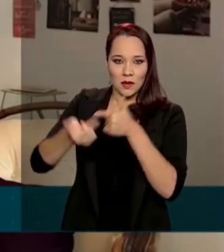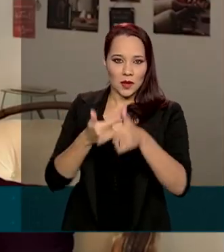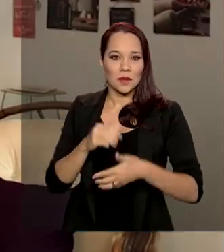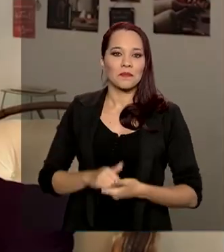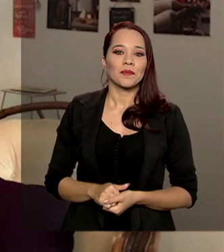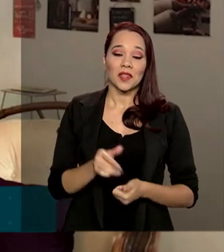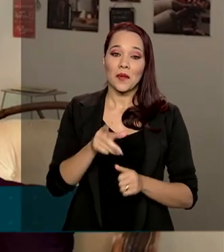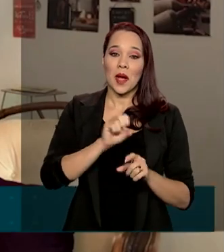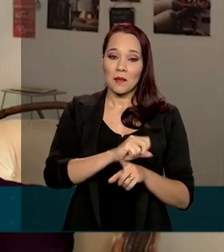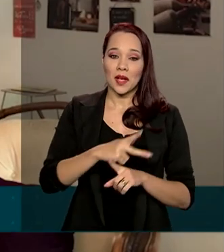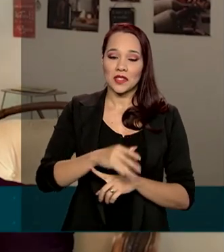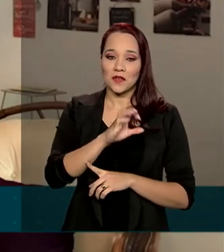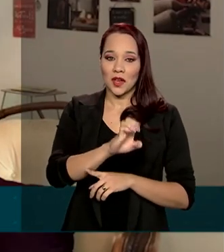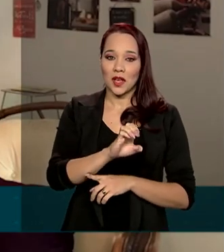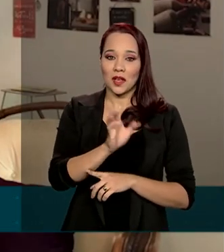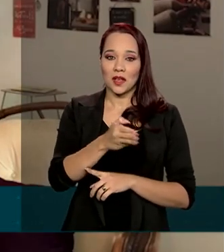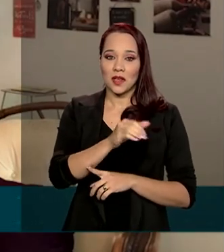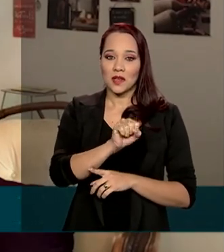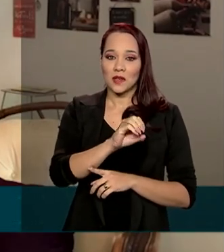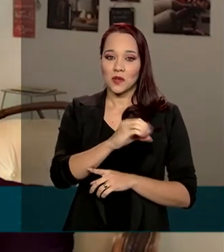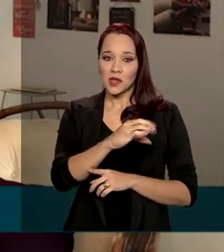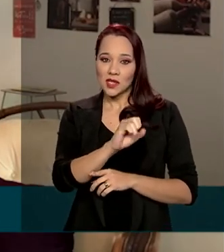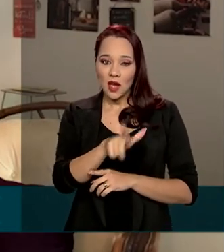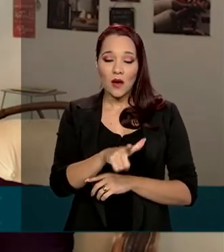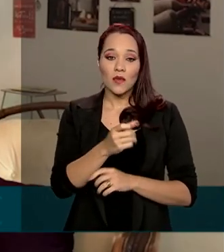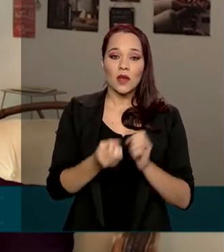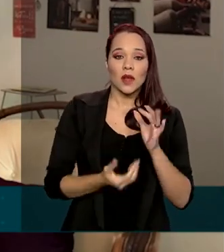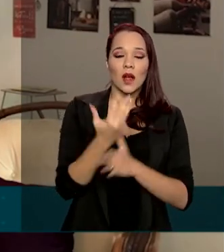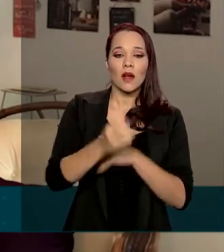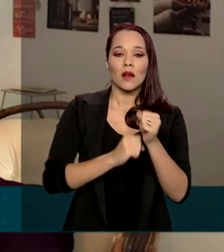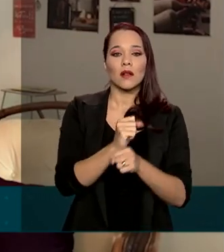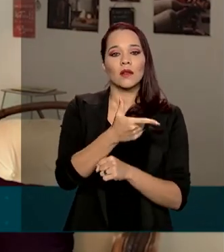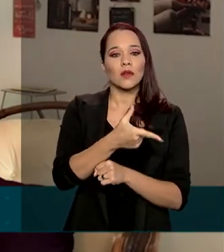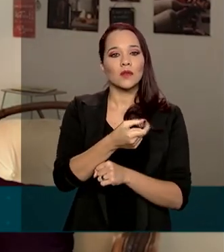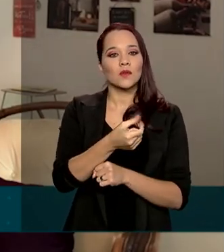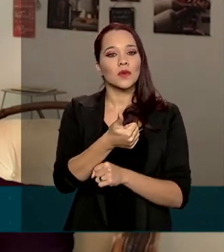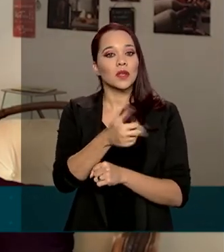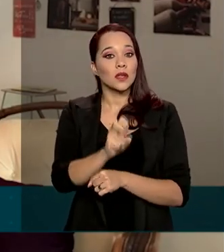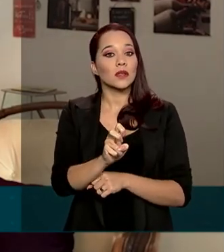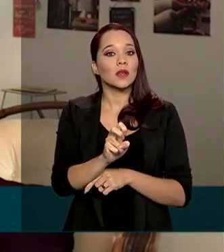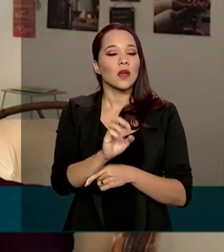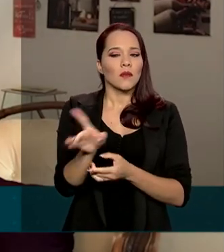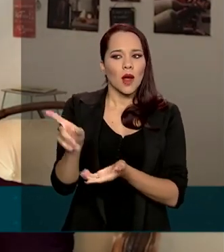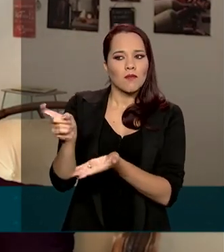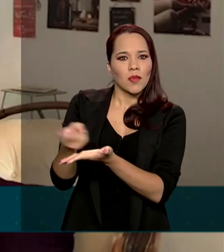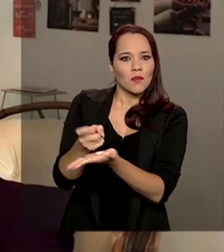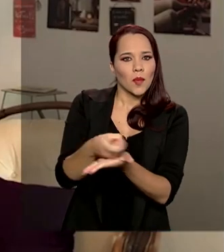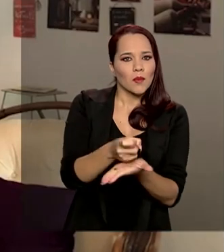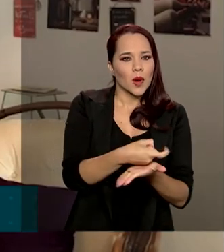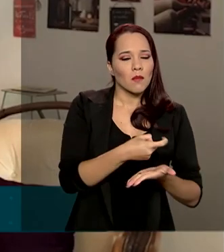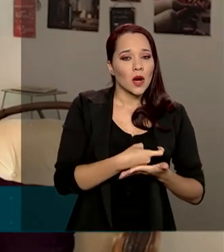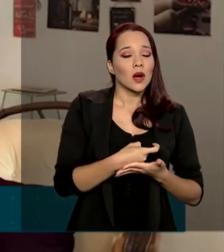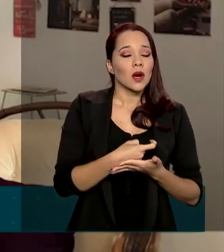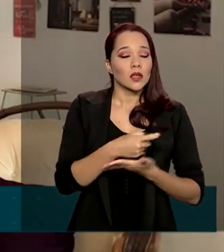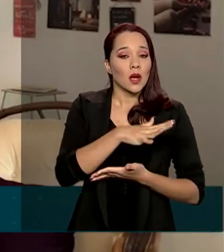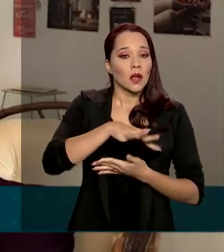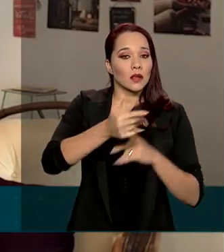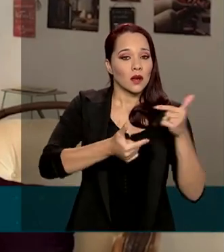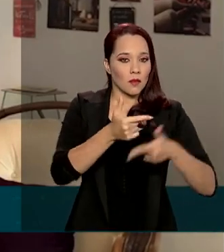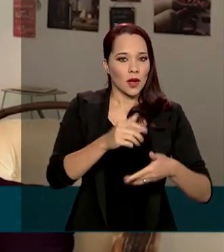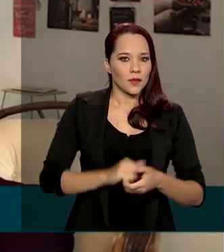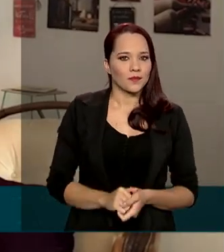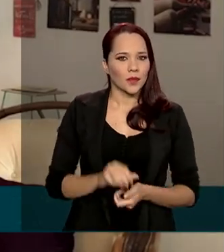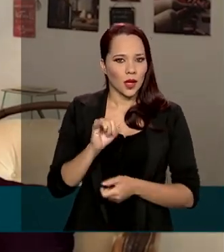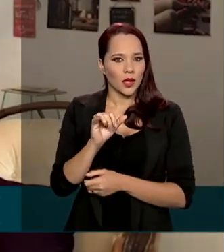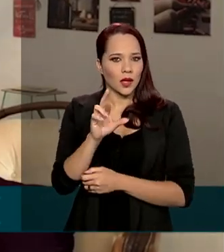-Social Doméstico foi criado em 2015 para unificar o recolhimento dos encargos trabalhistas. E segundo a Receita